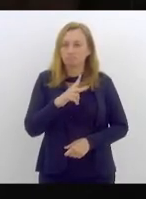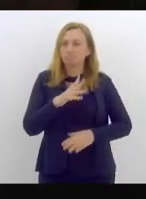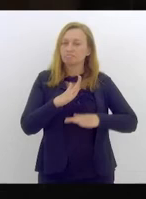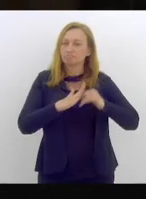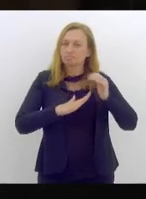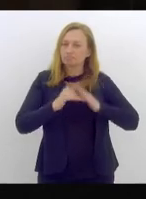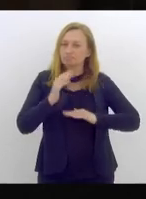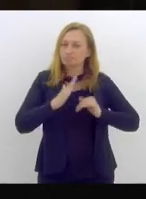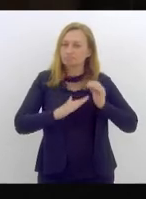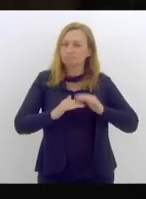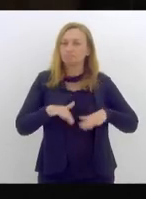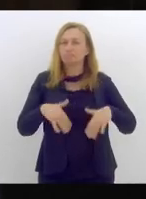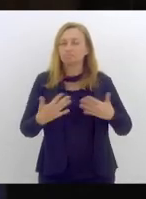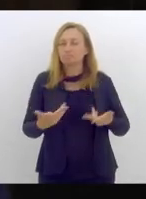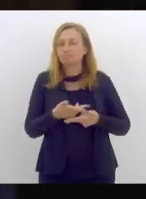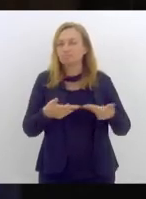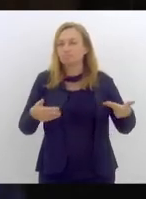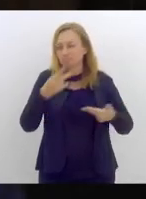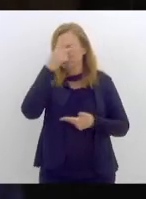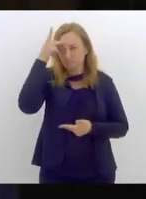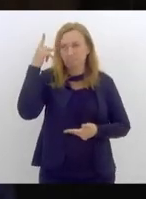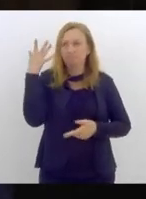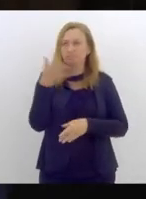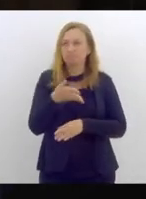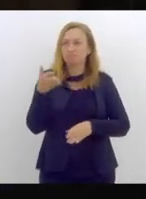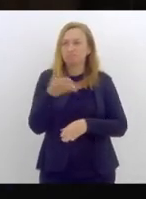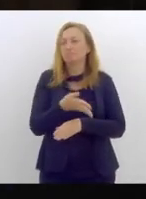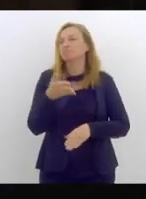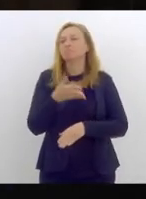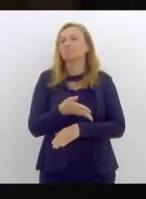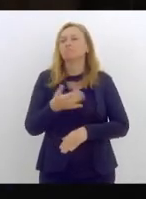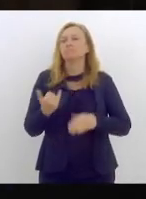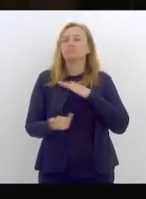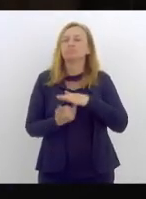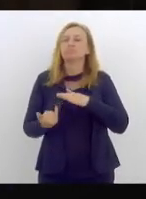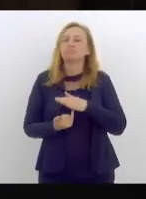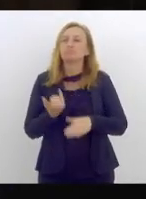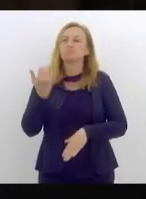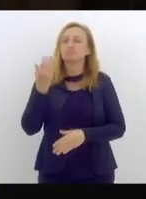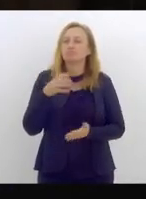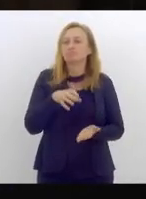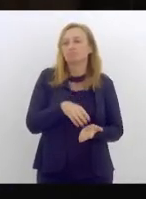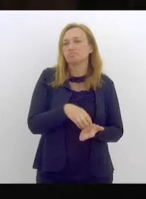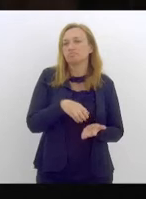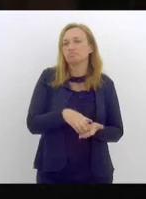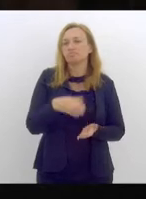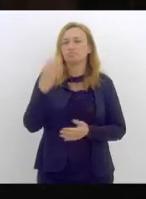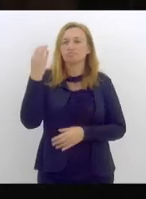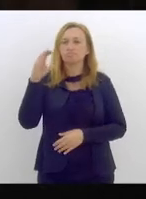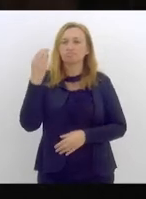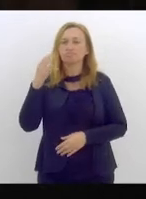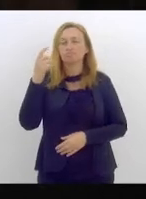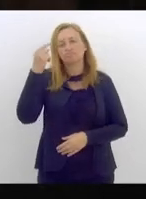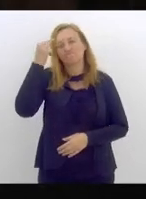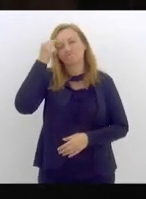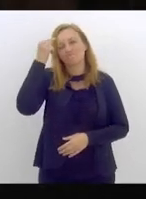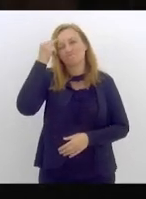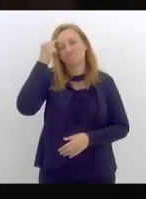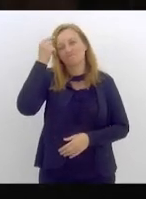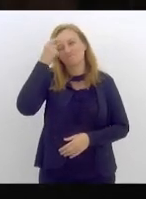quer dizer então muita gente entrou no Instituto central de ciências é como uma cabeça